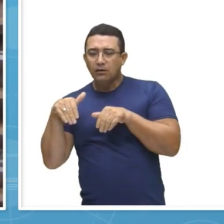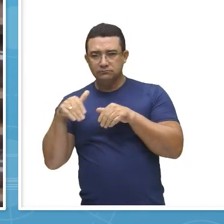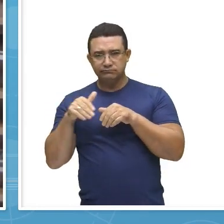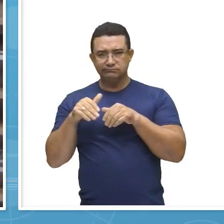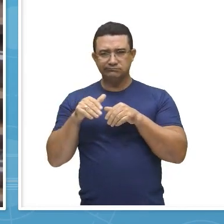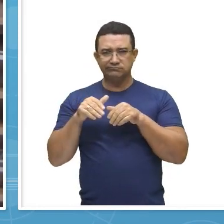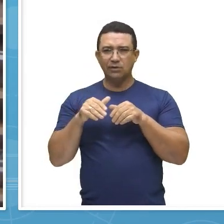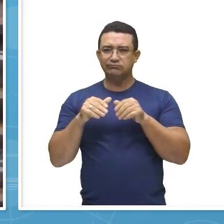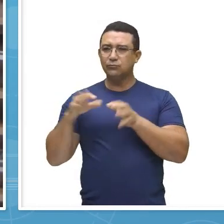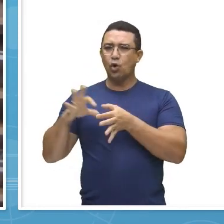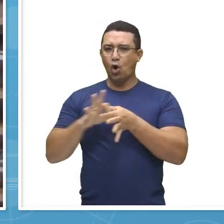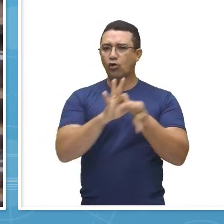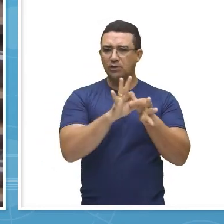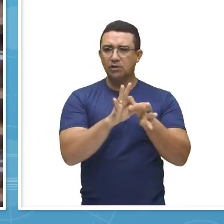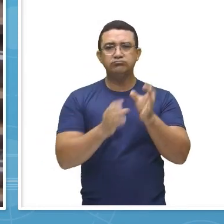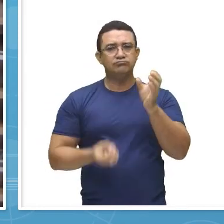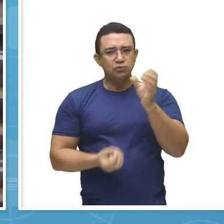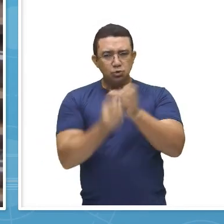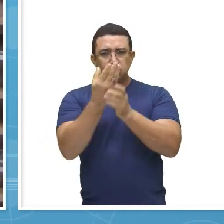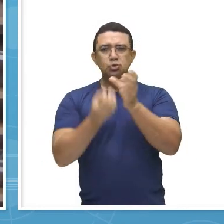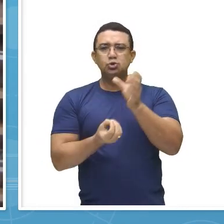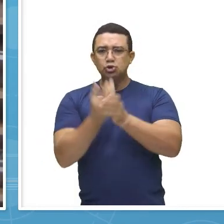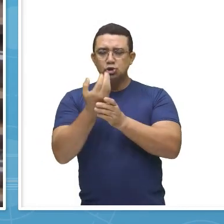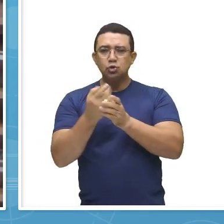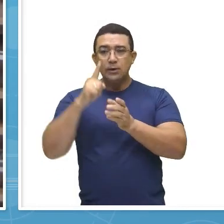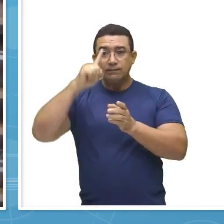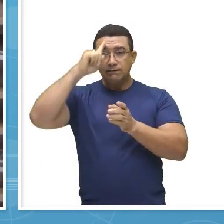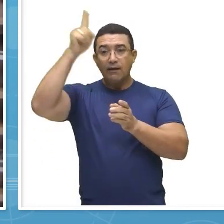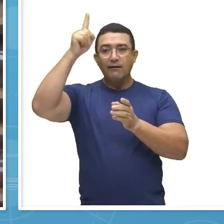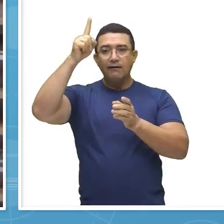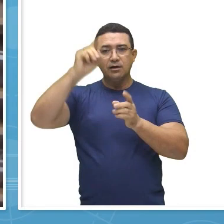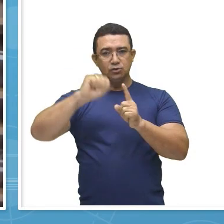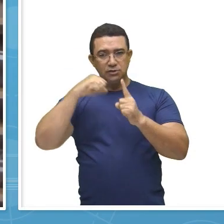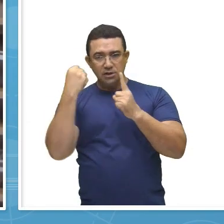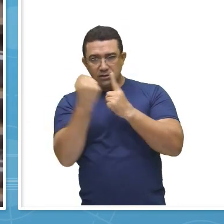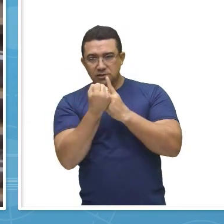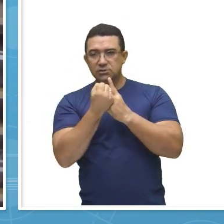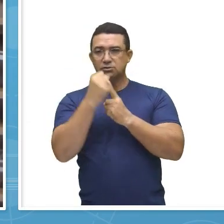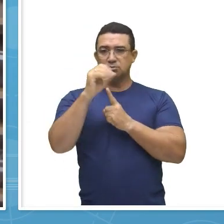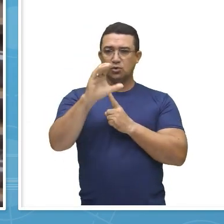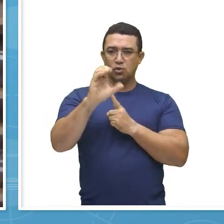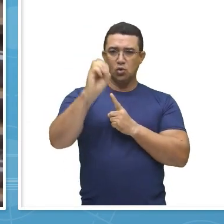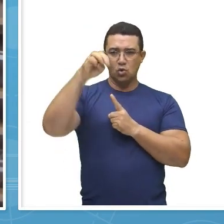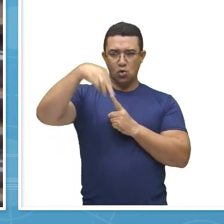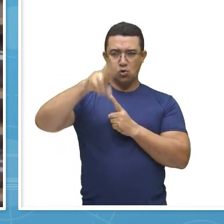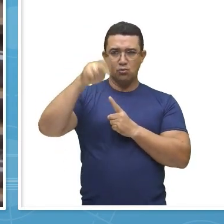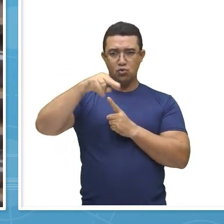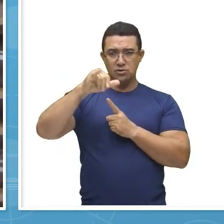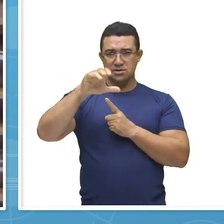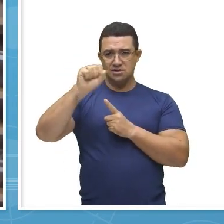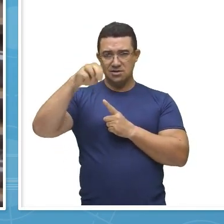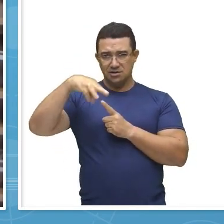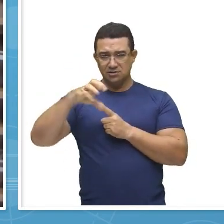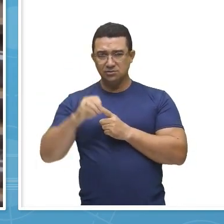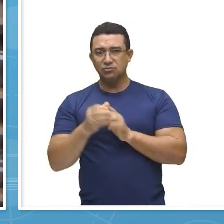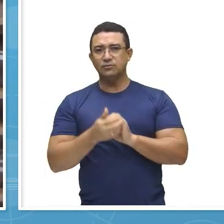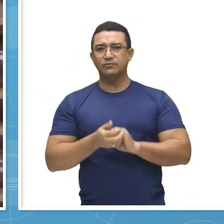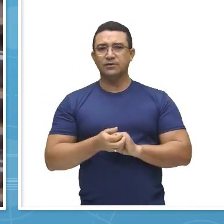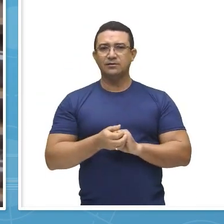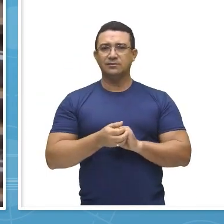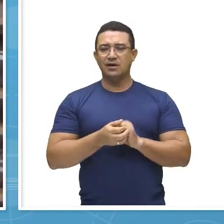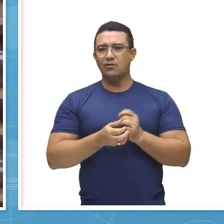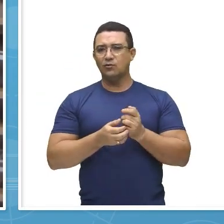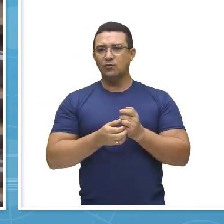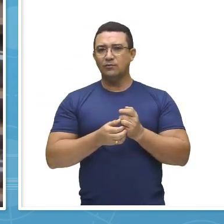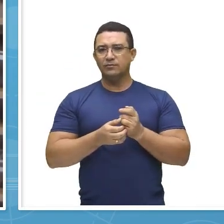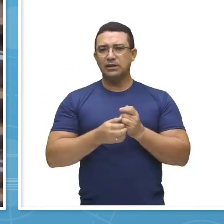nesse contexto, vão surgir algumas ideologias, como socialismo, como comunismo, como anarquismo. E essas ideologias, elas vão se